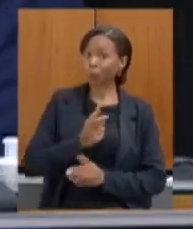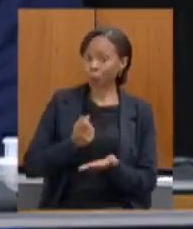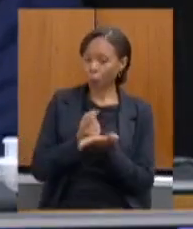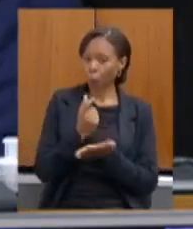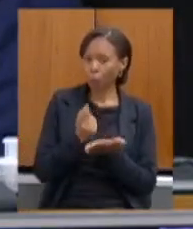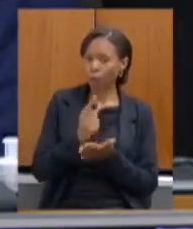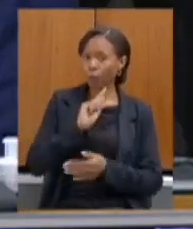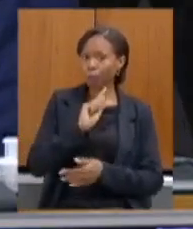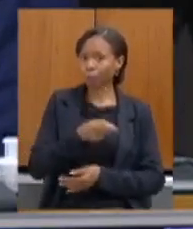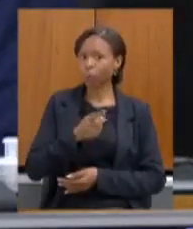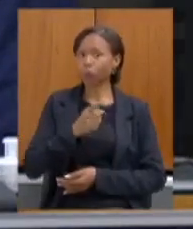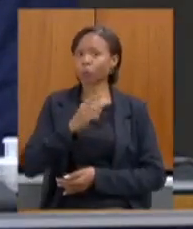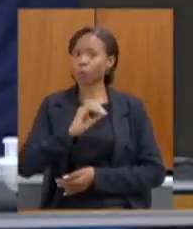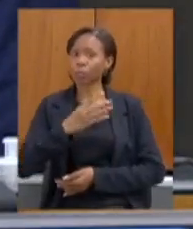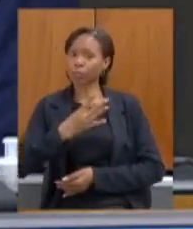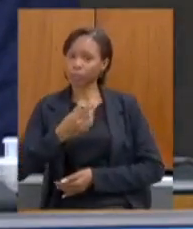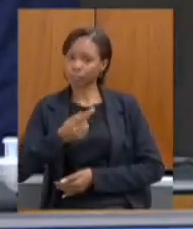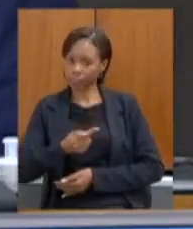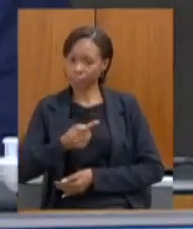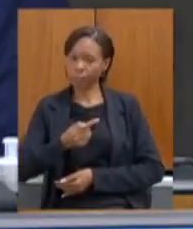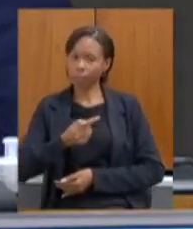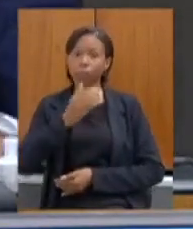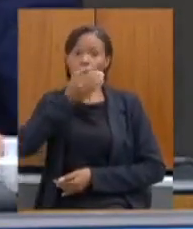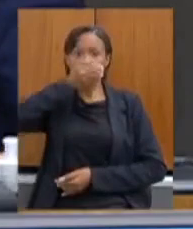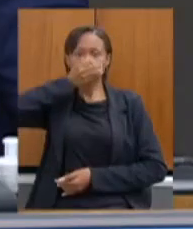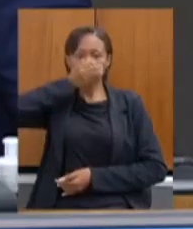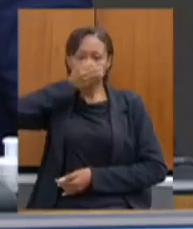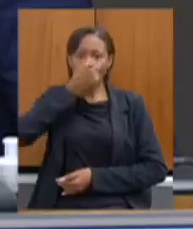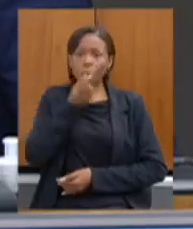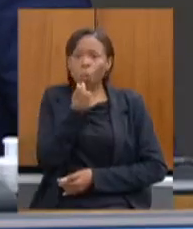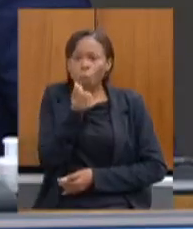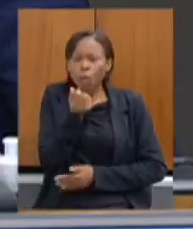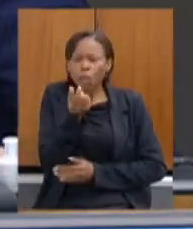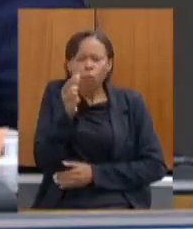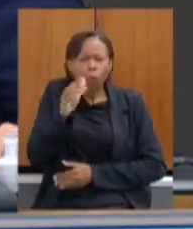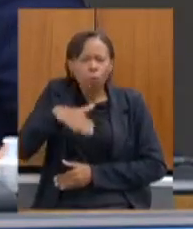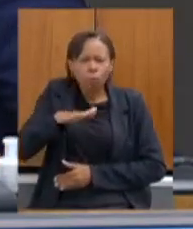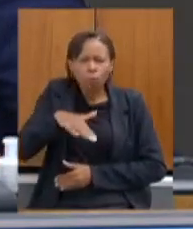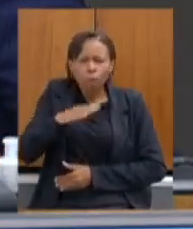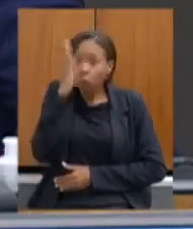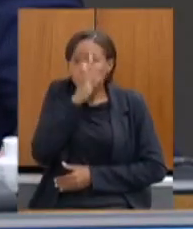de 1.047 ventiladores pulmonares com o menor preço do Brasil.